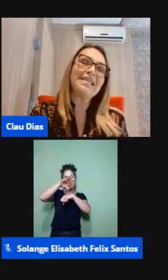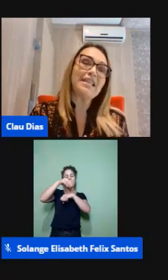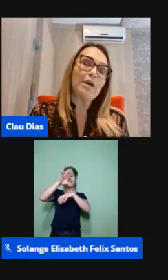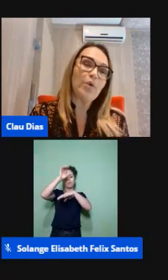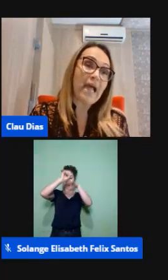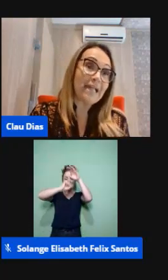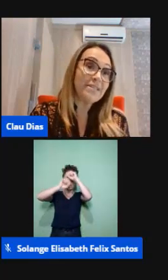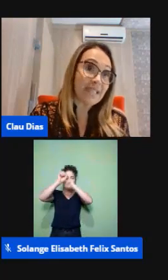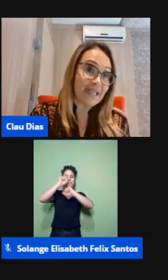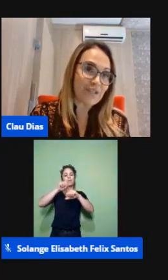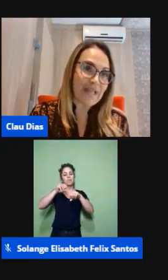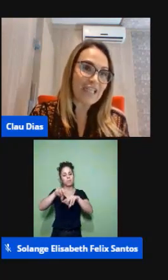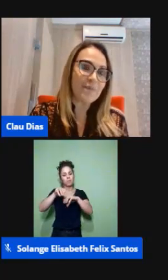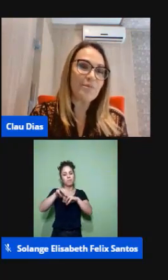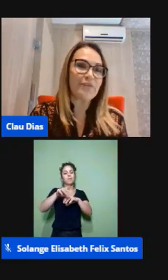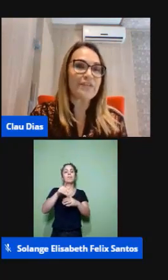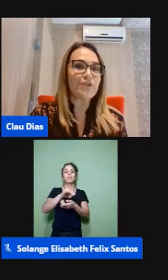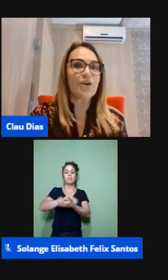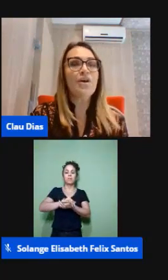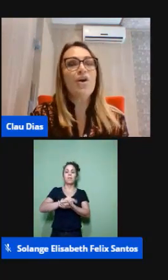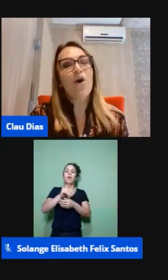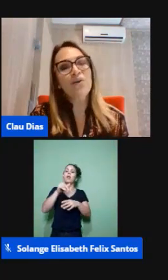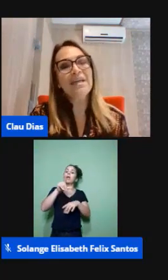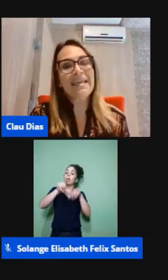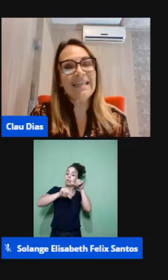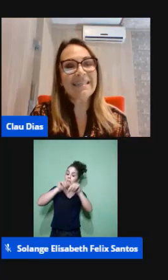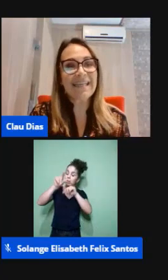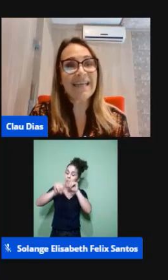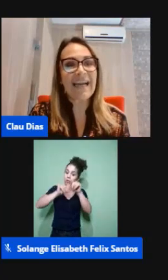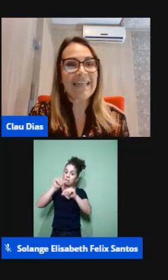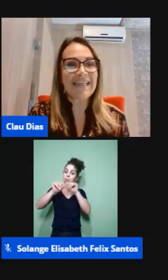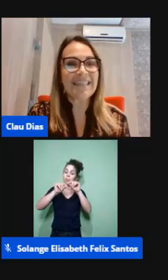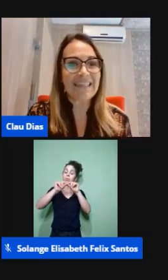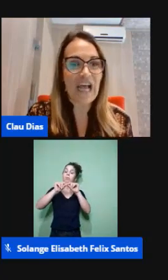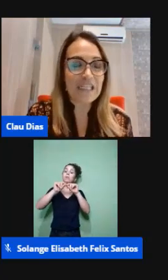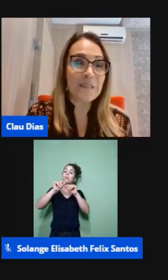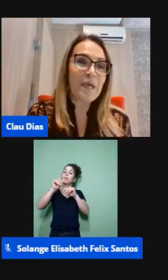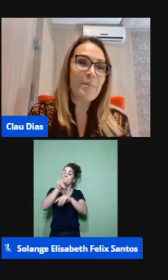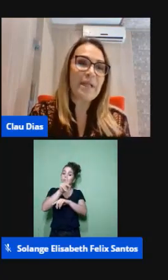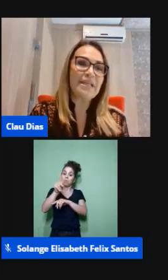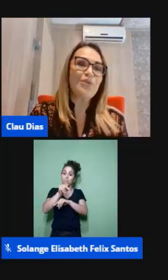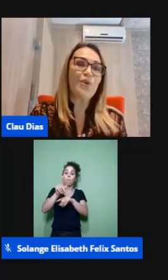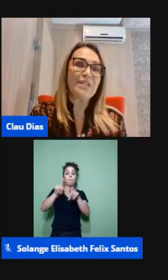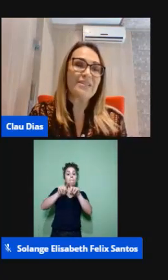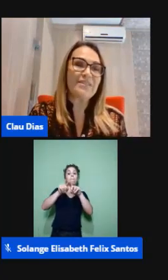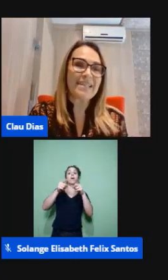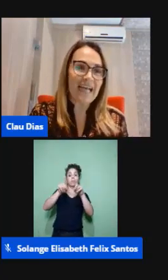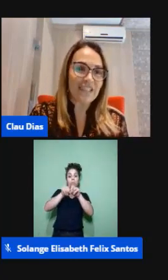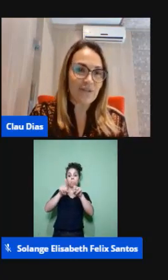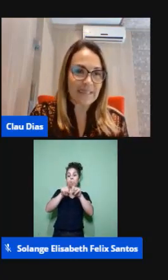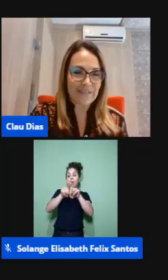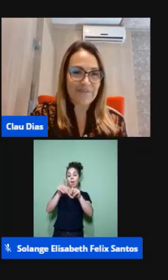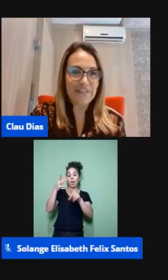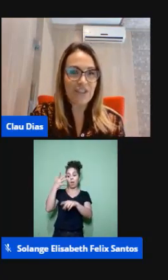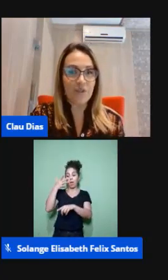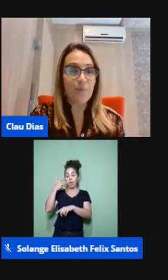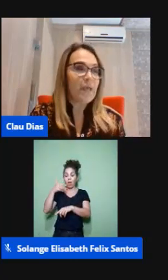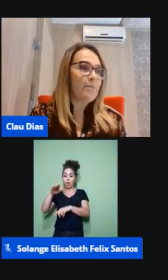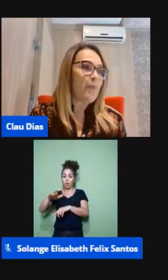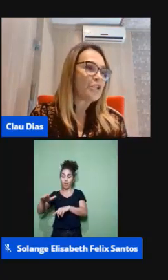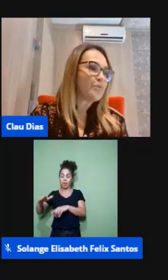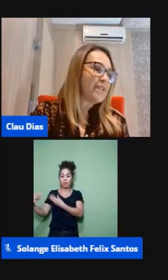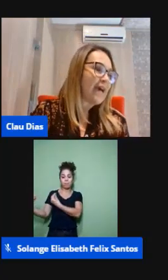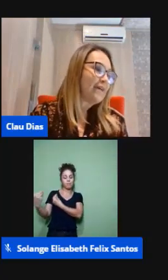tanto daqueles elaborados e selecionados pelo professor, ou daqueles que a criança traz para dentro do contexto da sala de educação